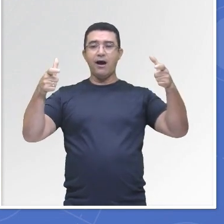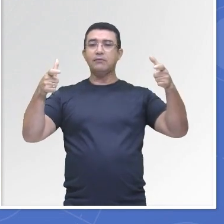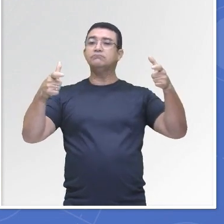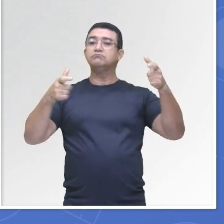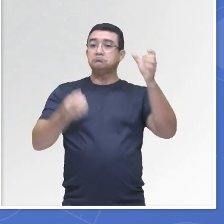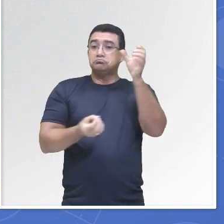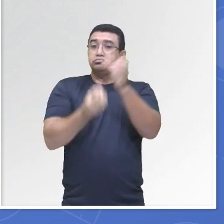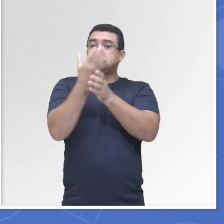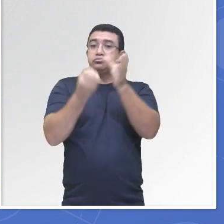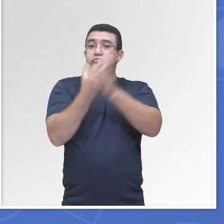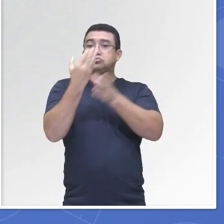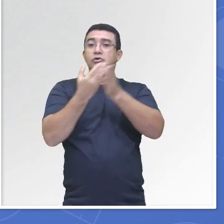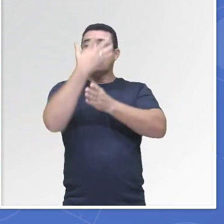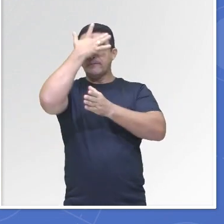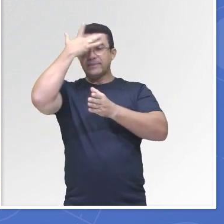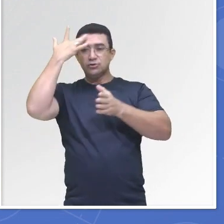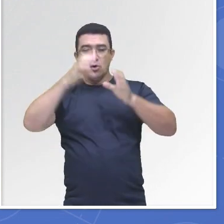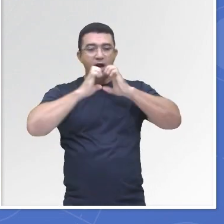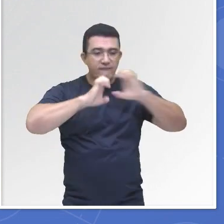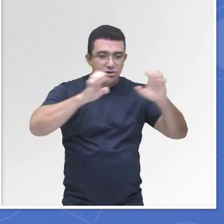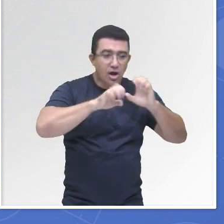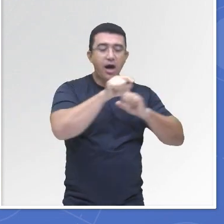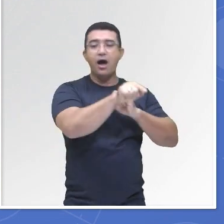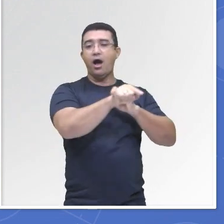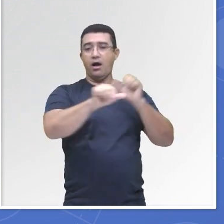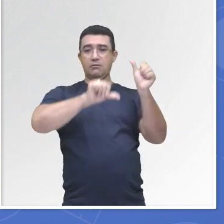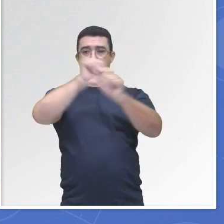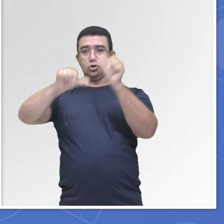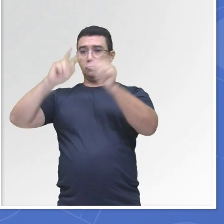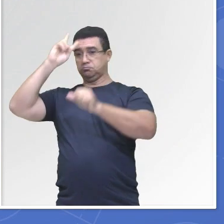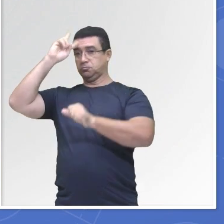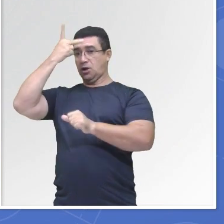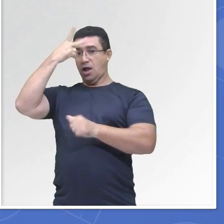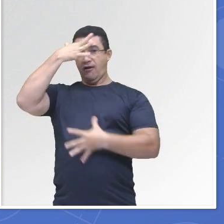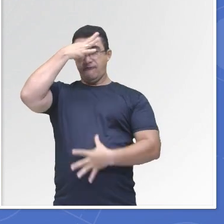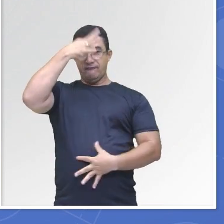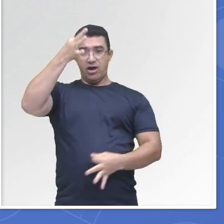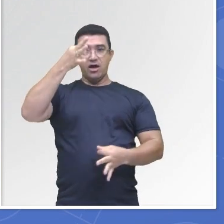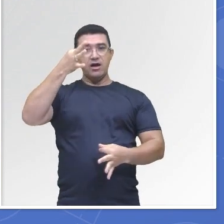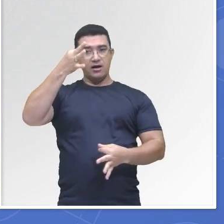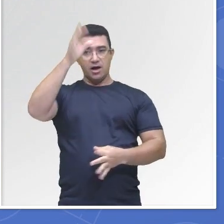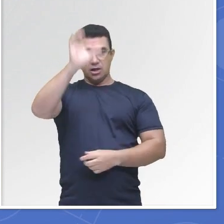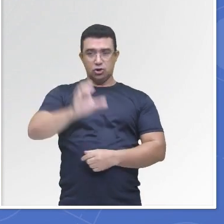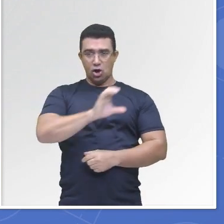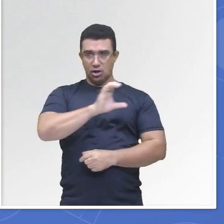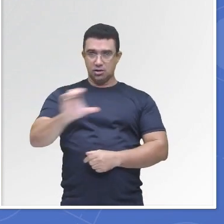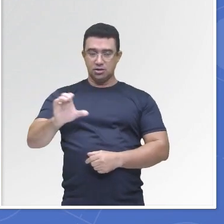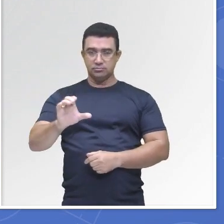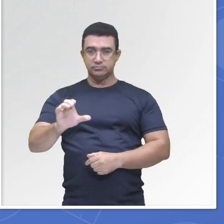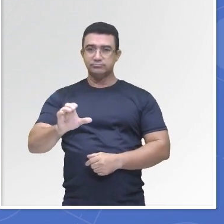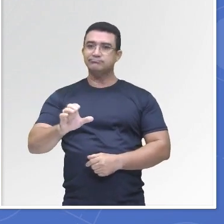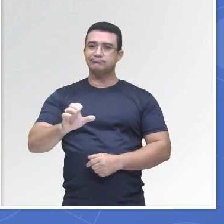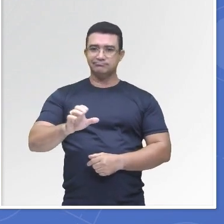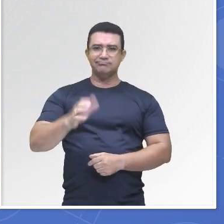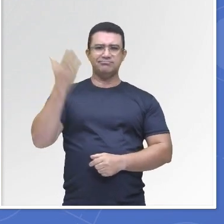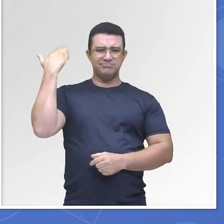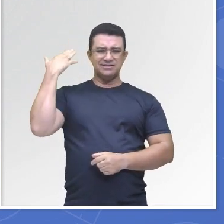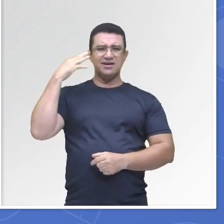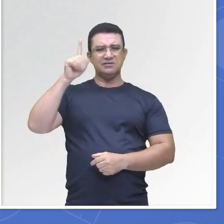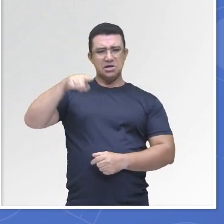da catequese. Isso aqui era bom, principalmente para a Igreja